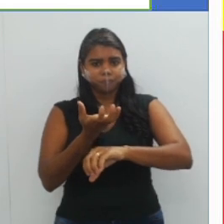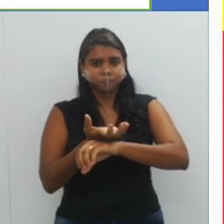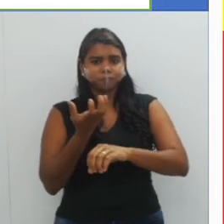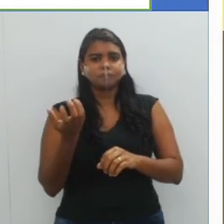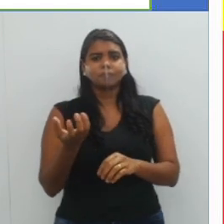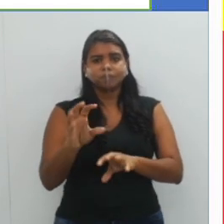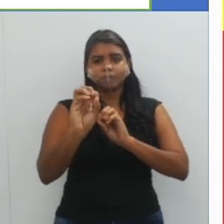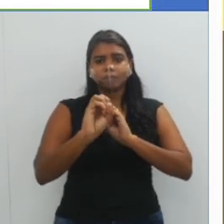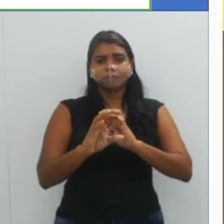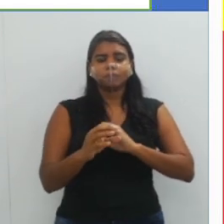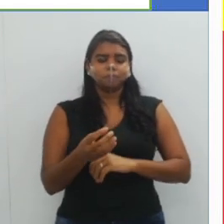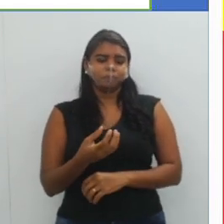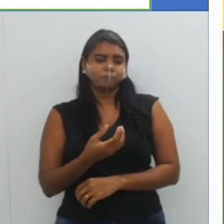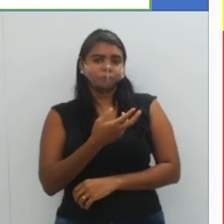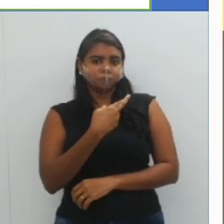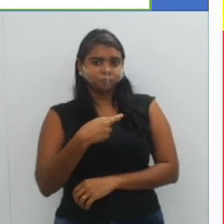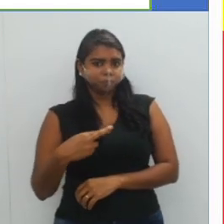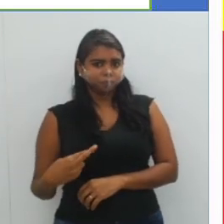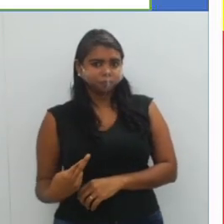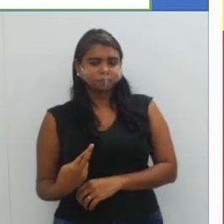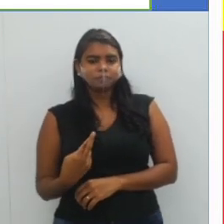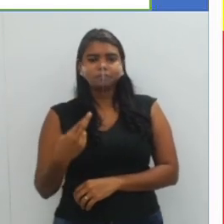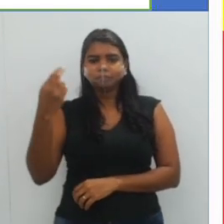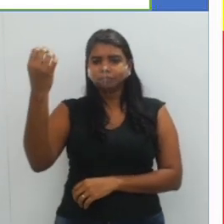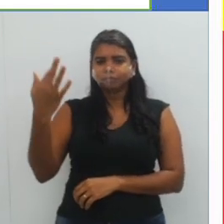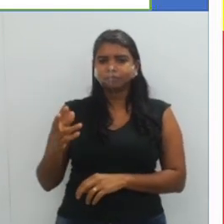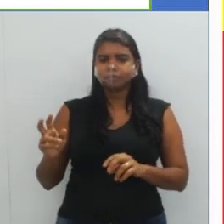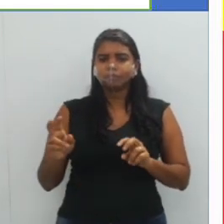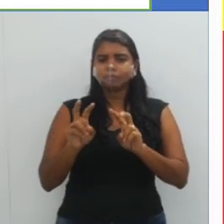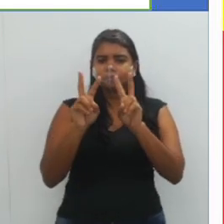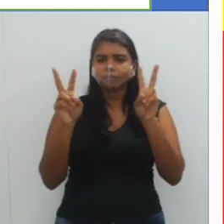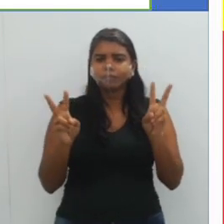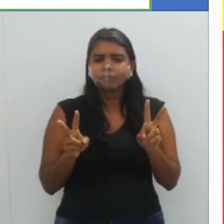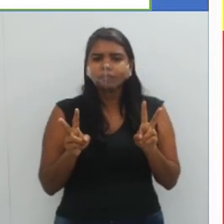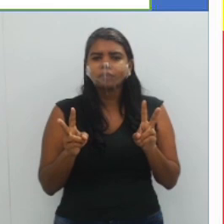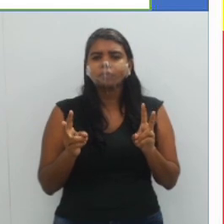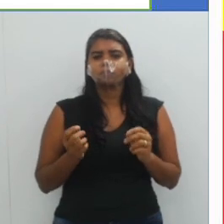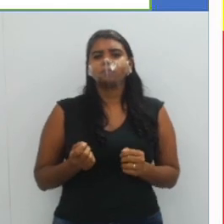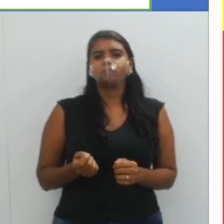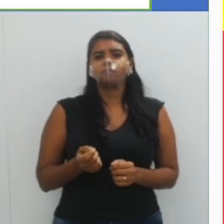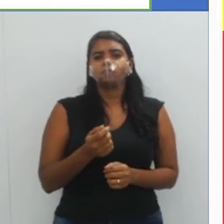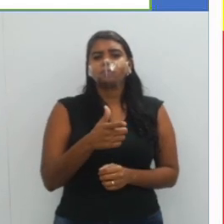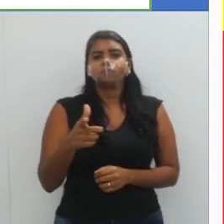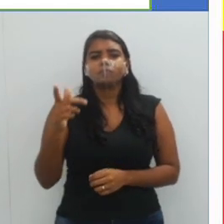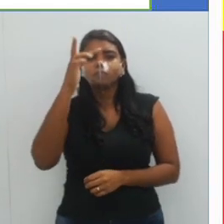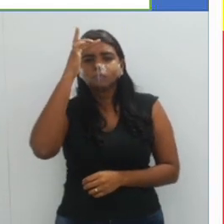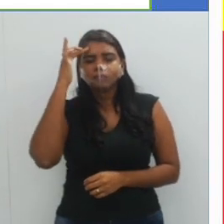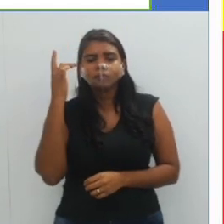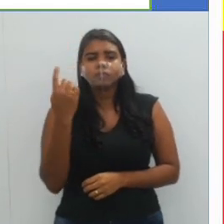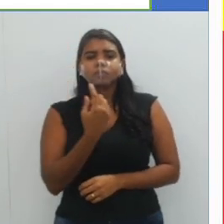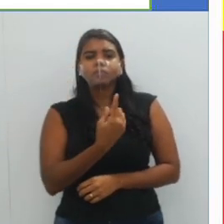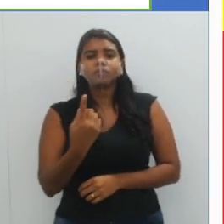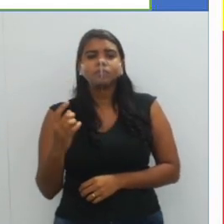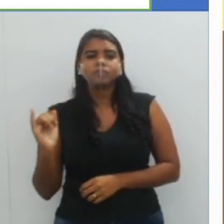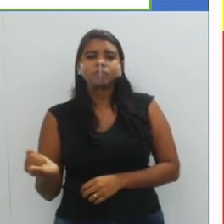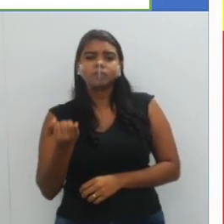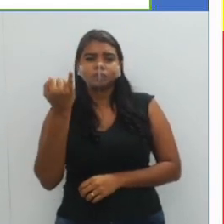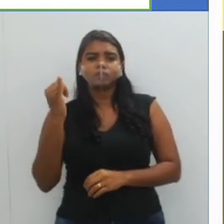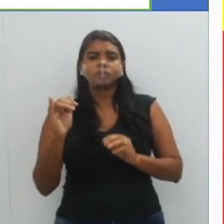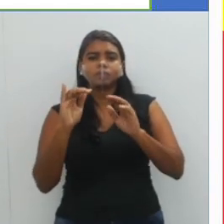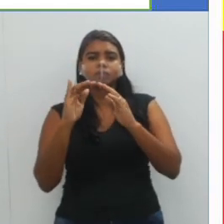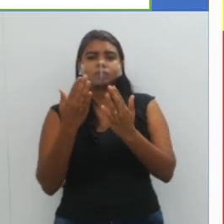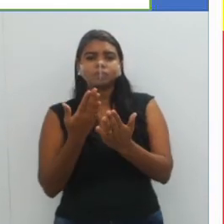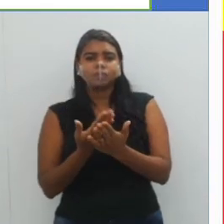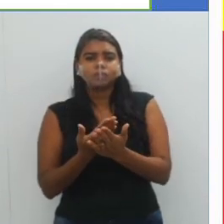ensino religioso, o componente ensino religioso, visa dar aos e às estudantes a oportunidade